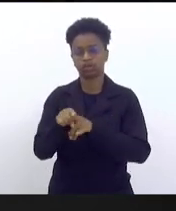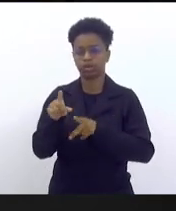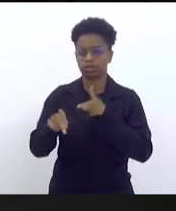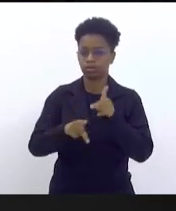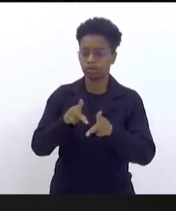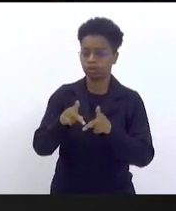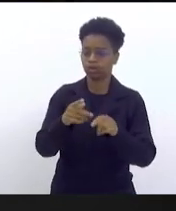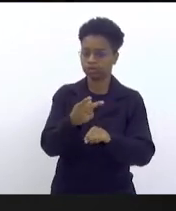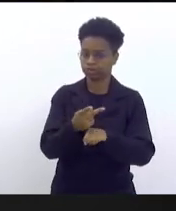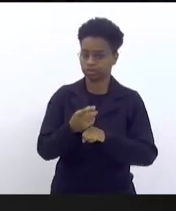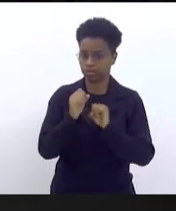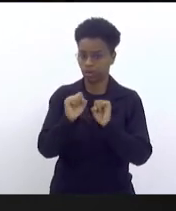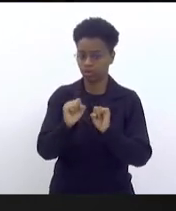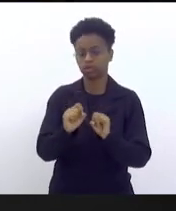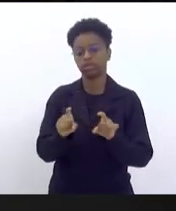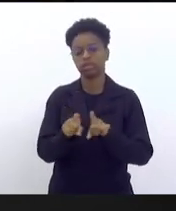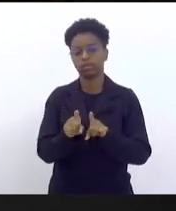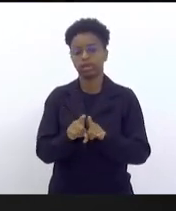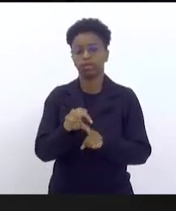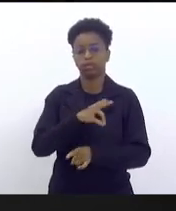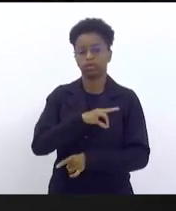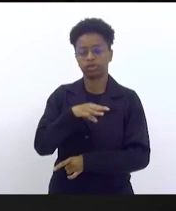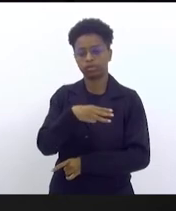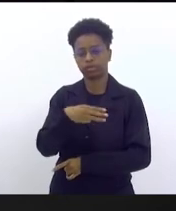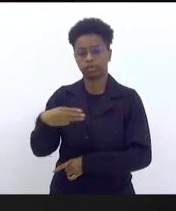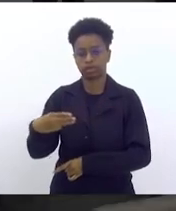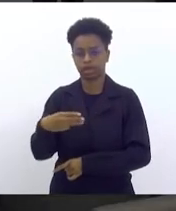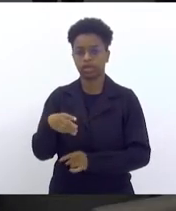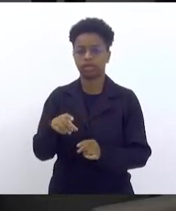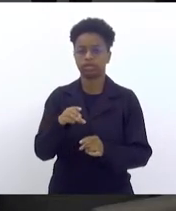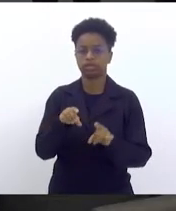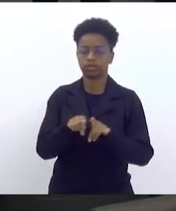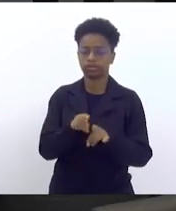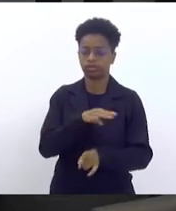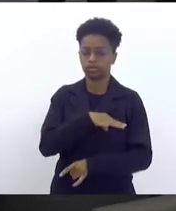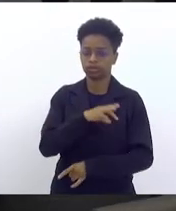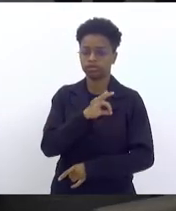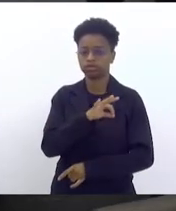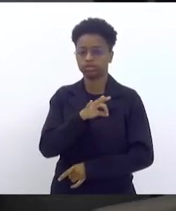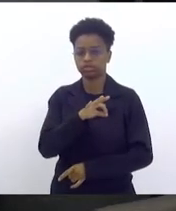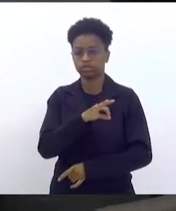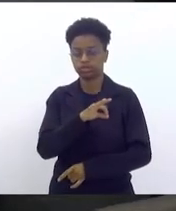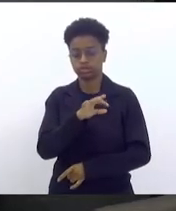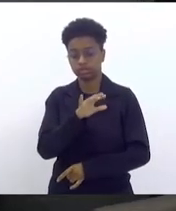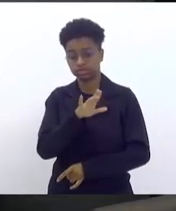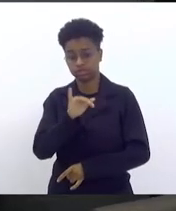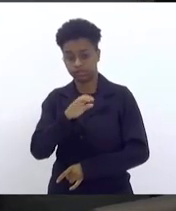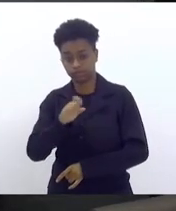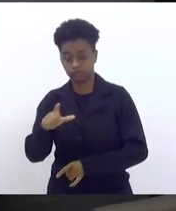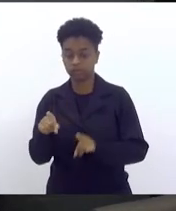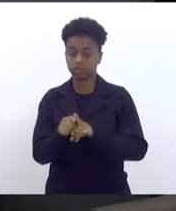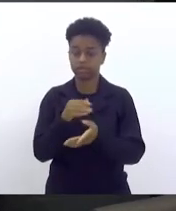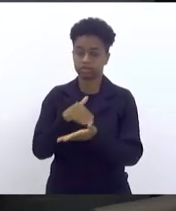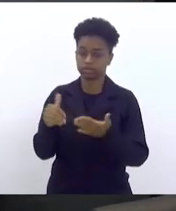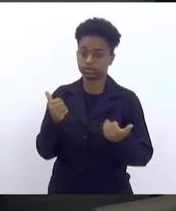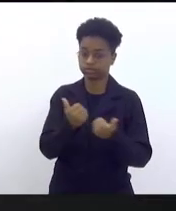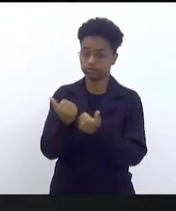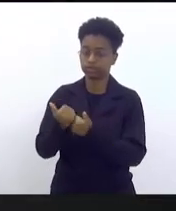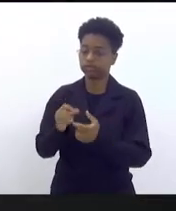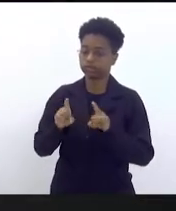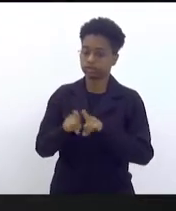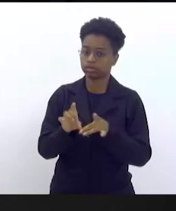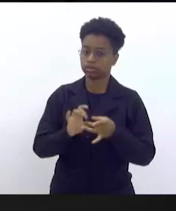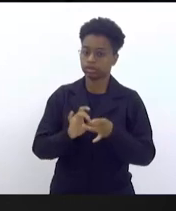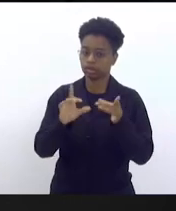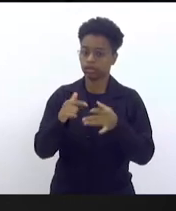como aqui Colocou também a polícia militar a polícia civil e também a casa civil é Secretaria de Assistência também está à disposição